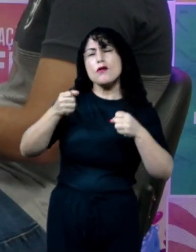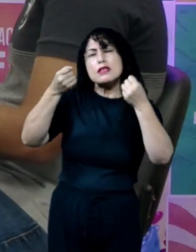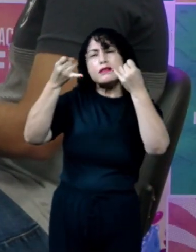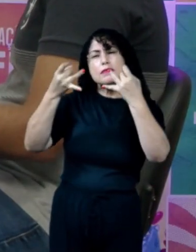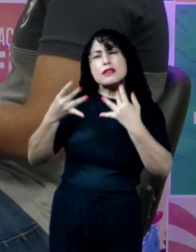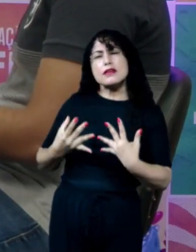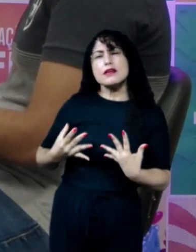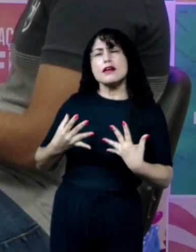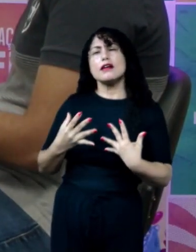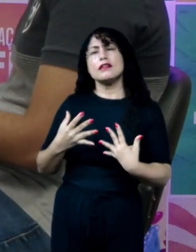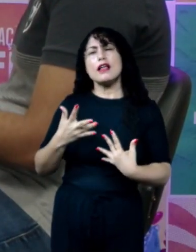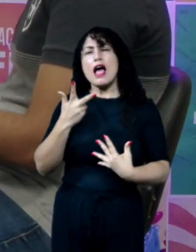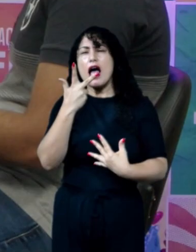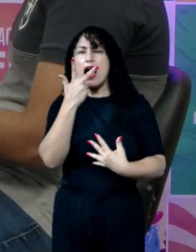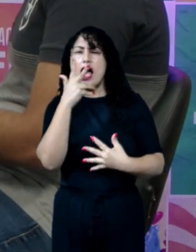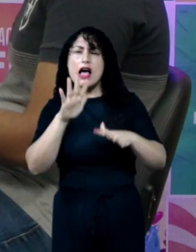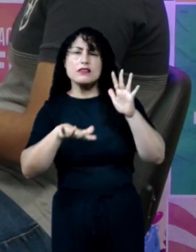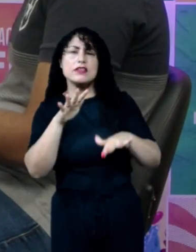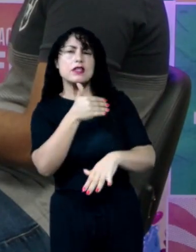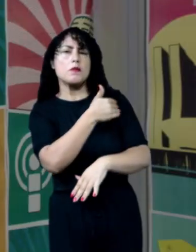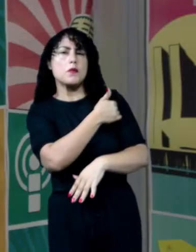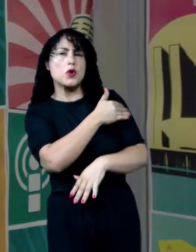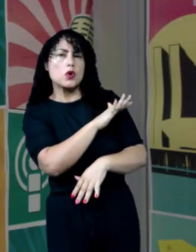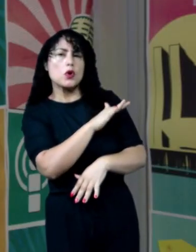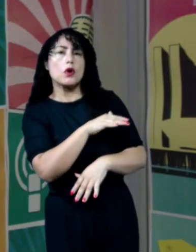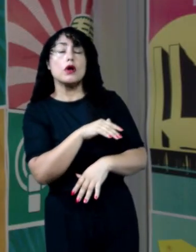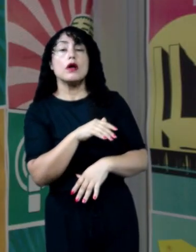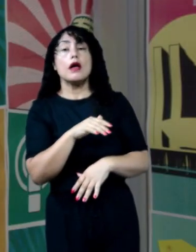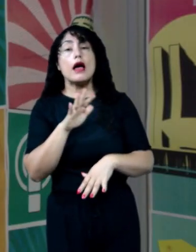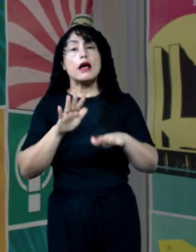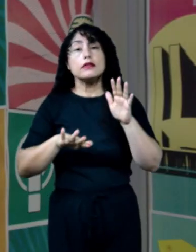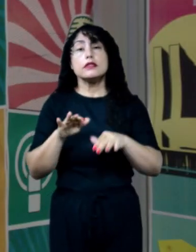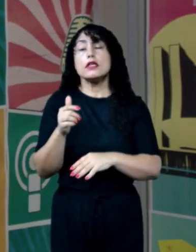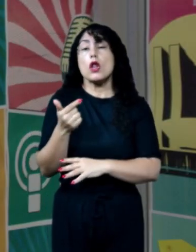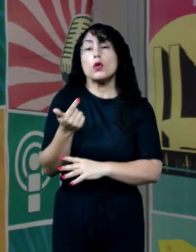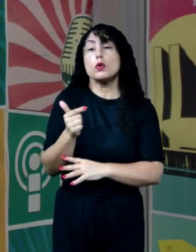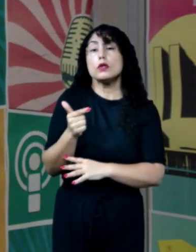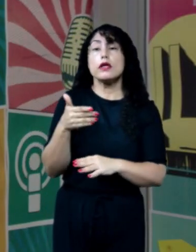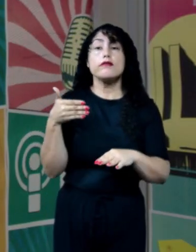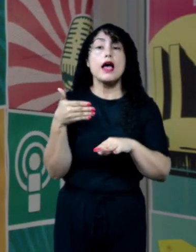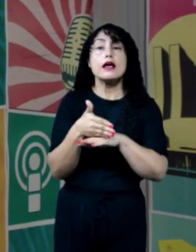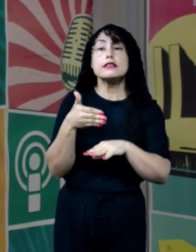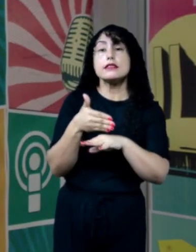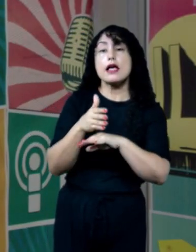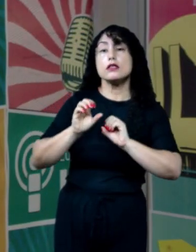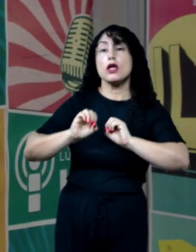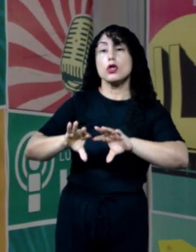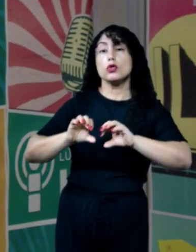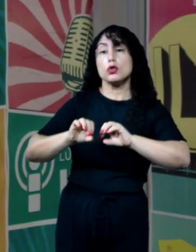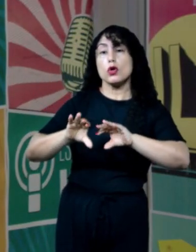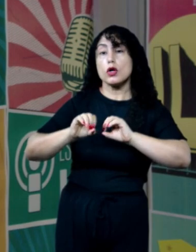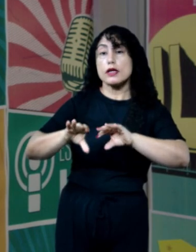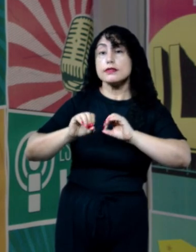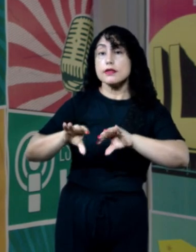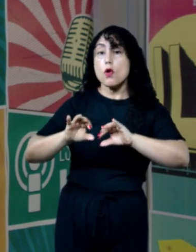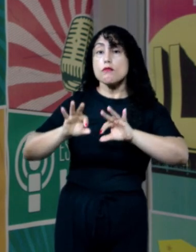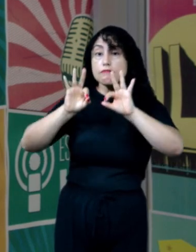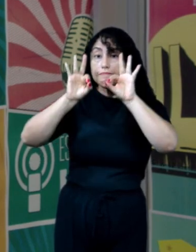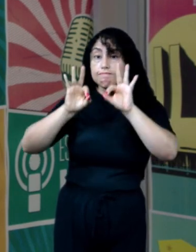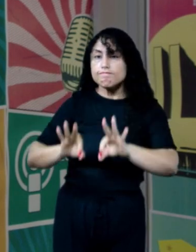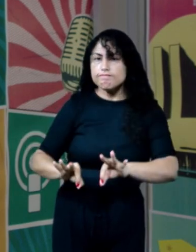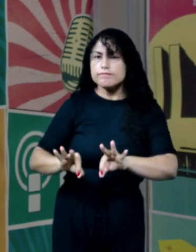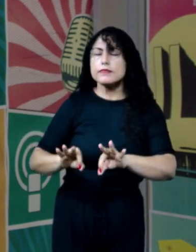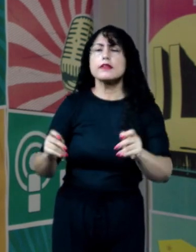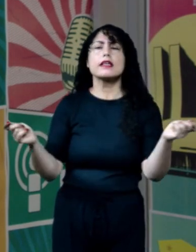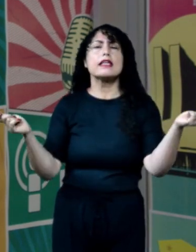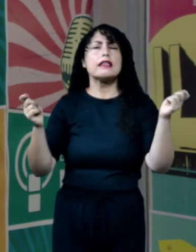sim, muitas vezes por preconceito, mas é porque elas não tiveram acesso a uma educação midiática, né, que pudesse